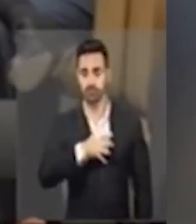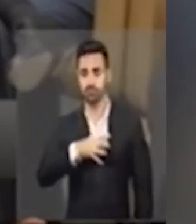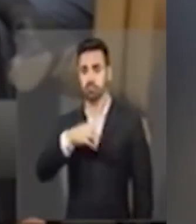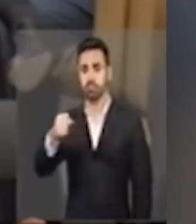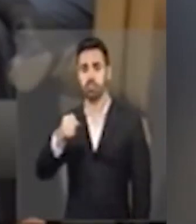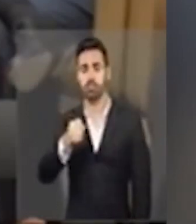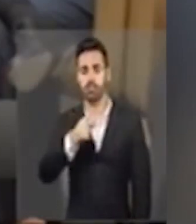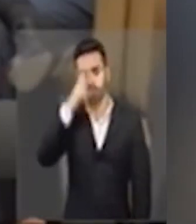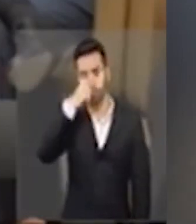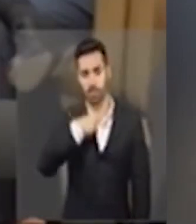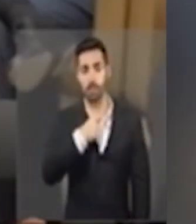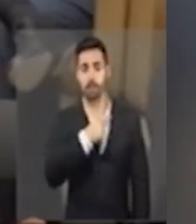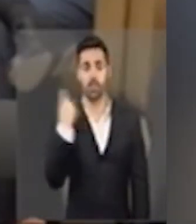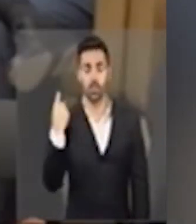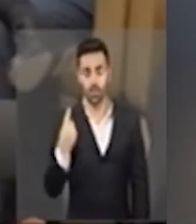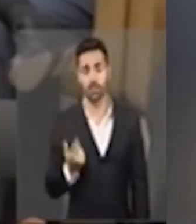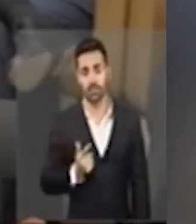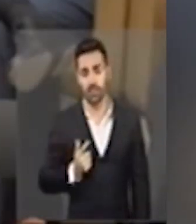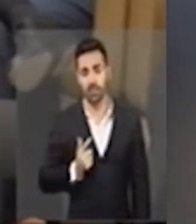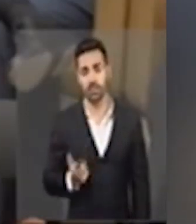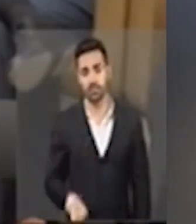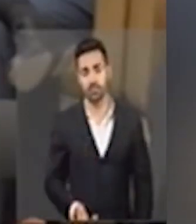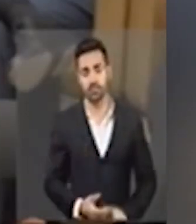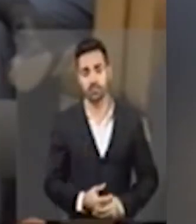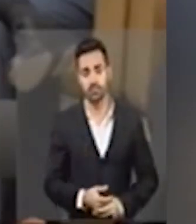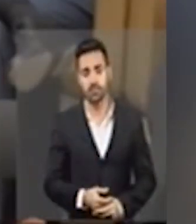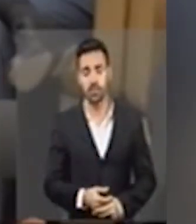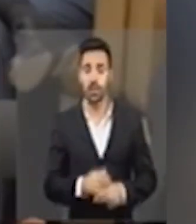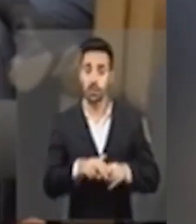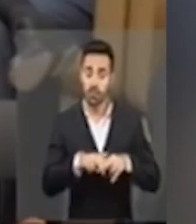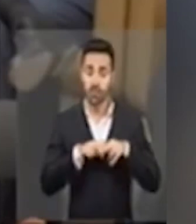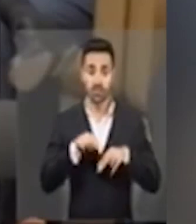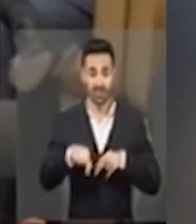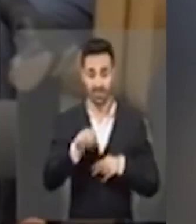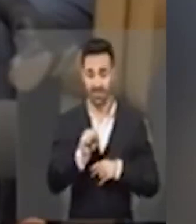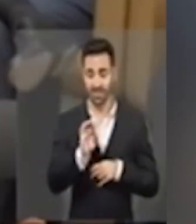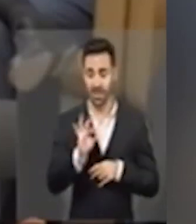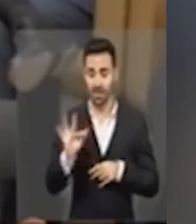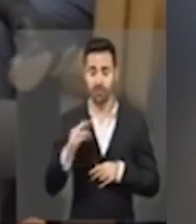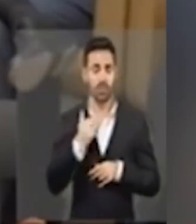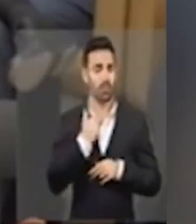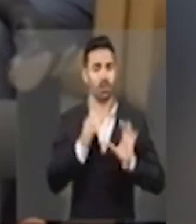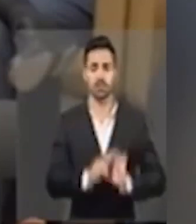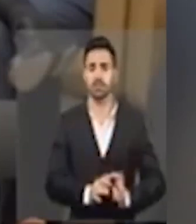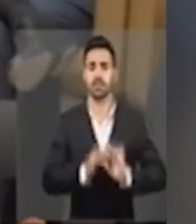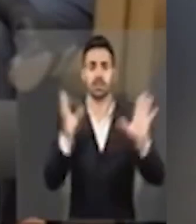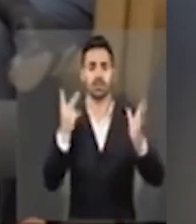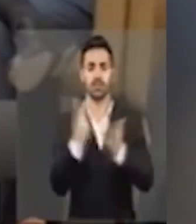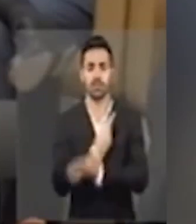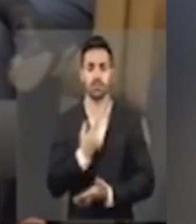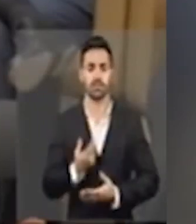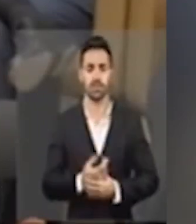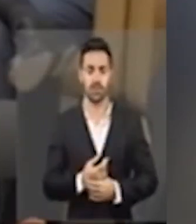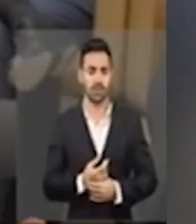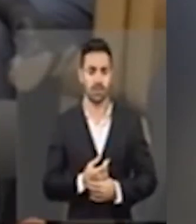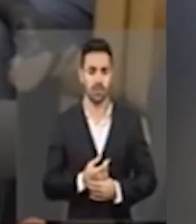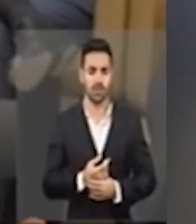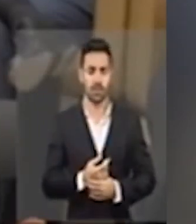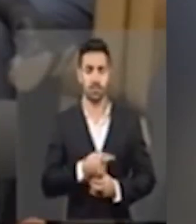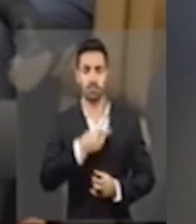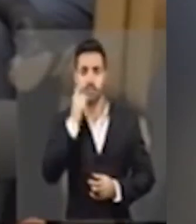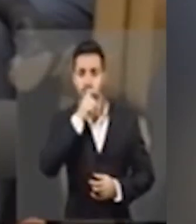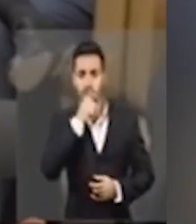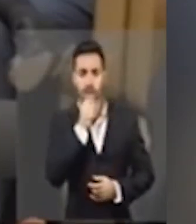isto posto é entendo que não poderia essa suprema corte permitir que é aí júlia